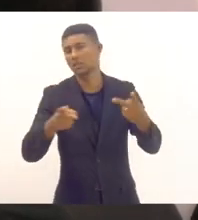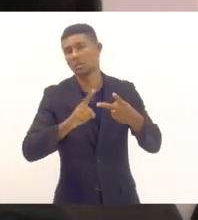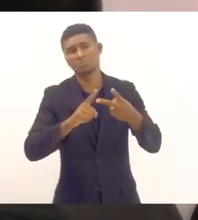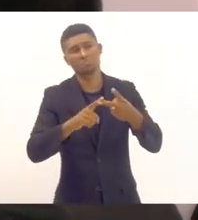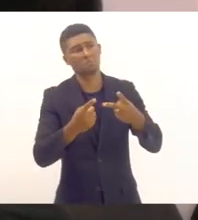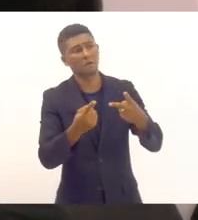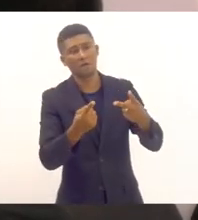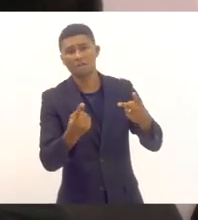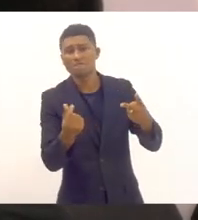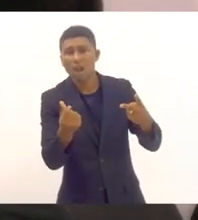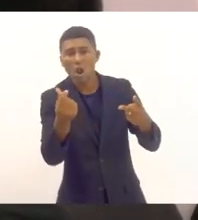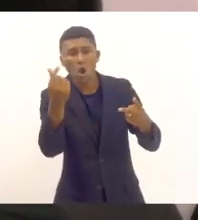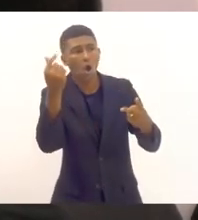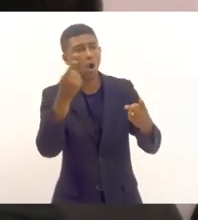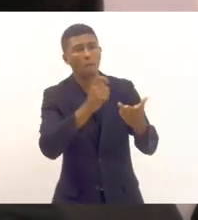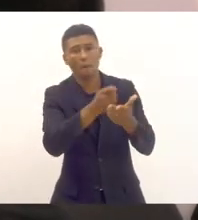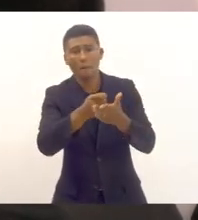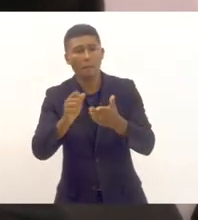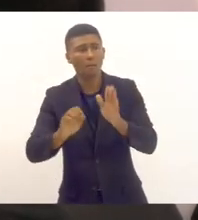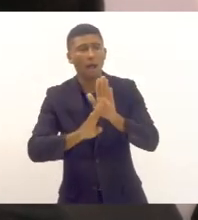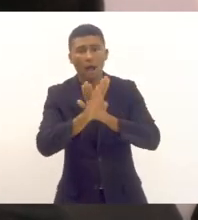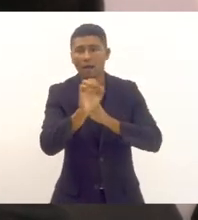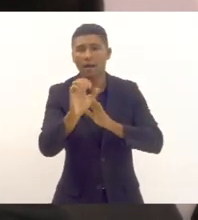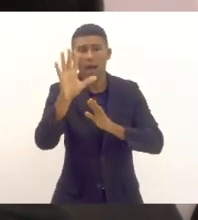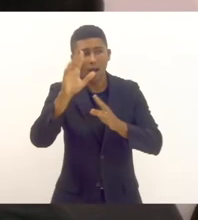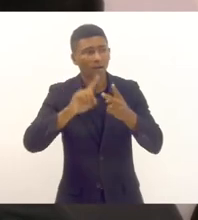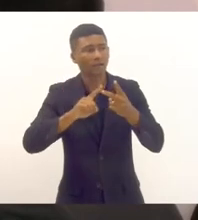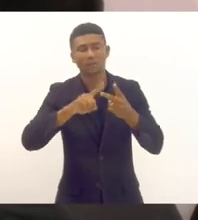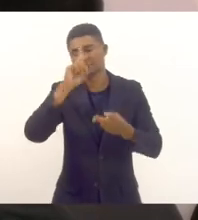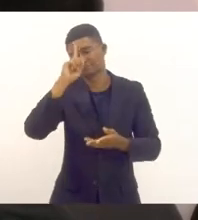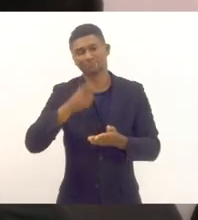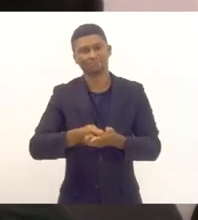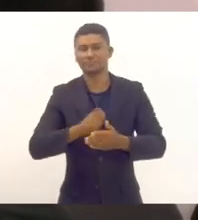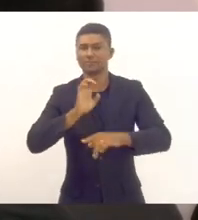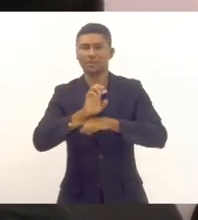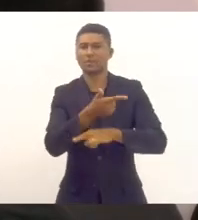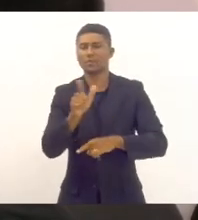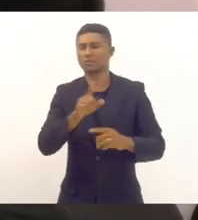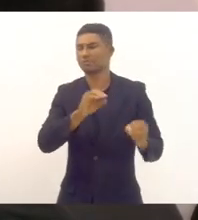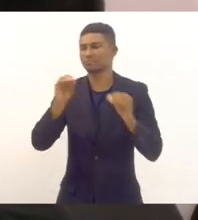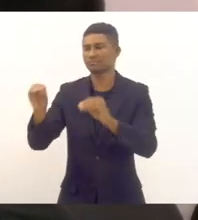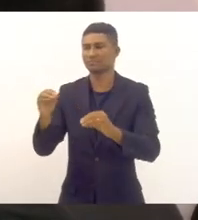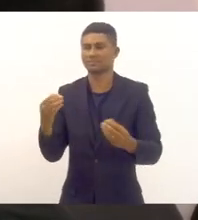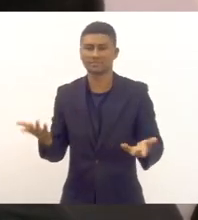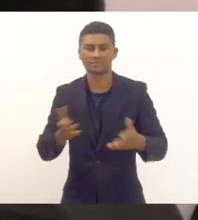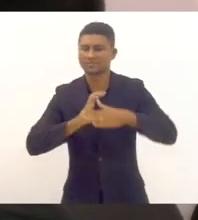outros impostos, resolveram ir para outro estado. Quantas? Várias.